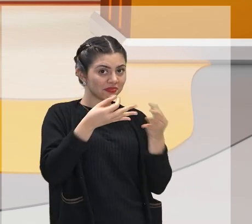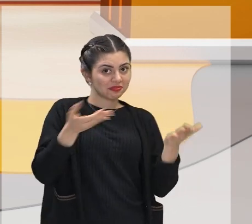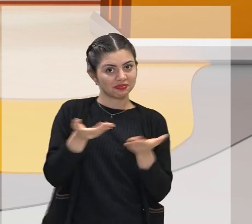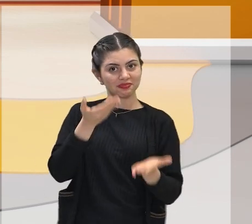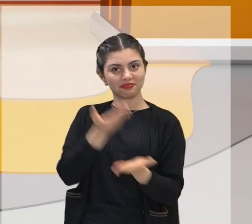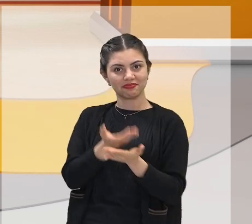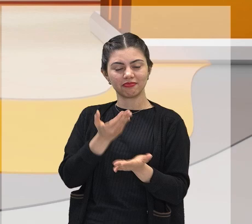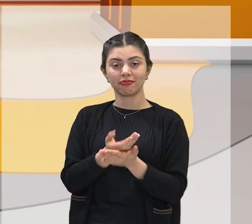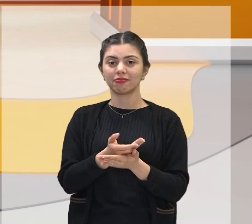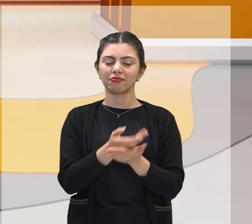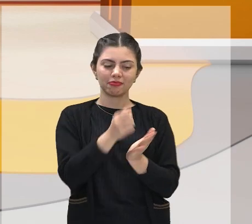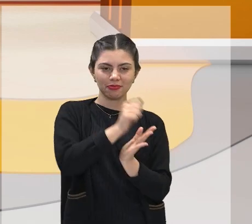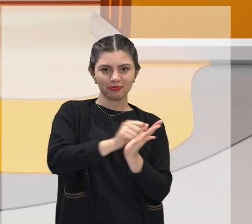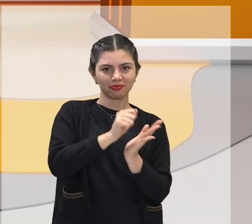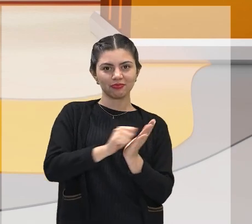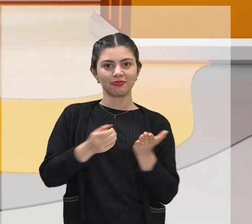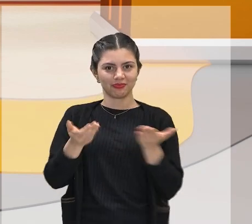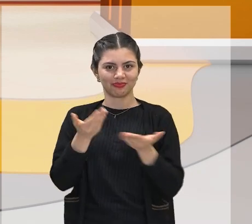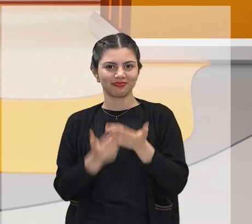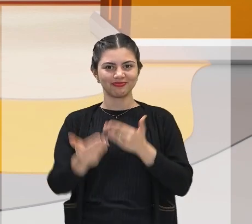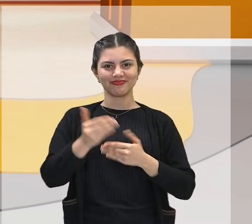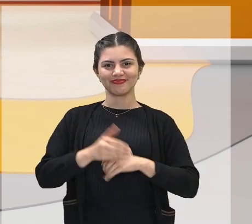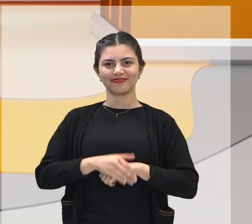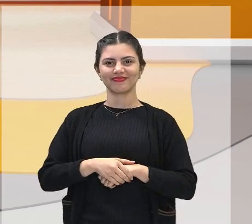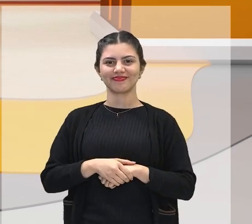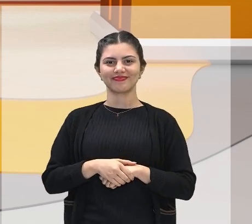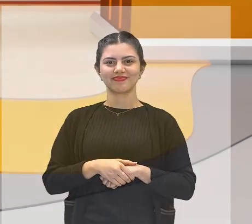aula, tome nota e vamos à aula.